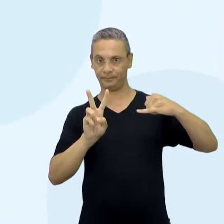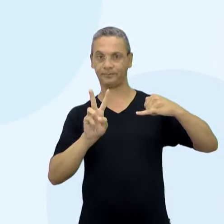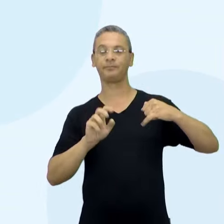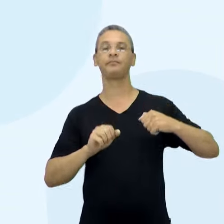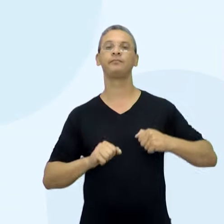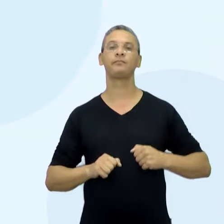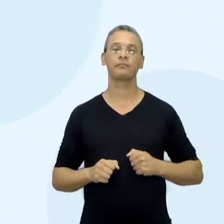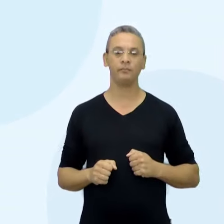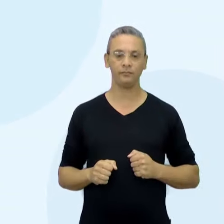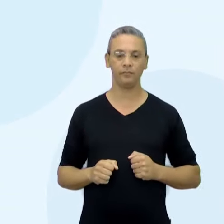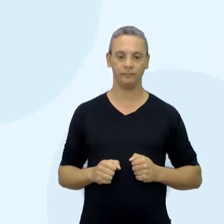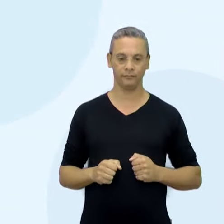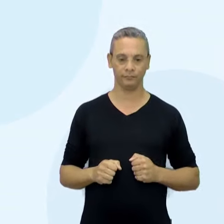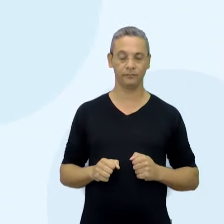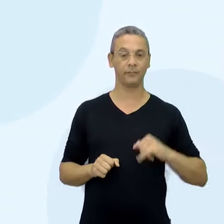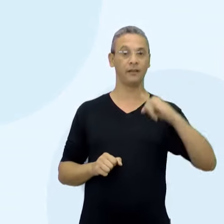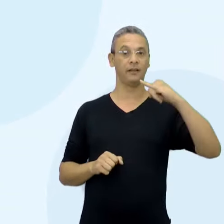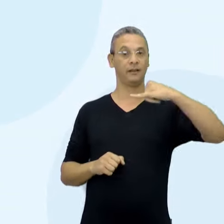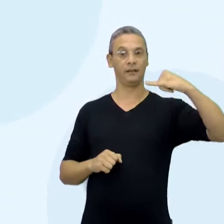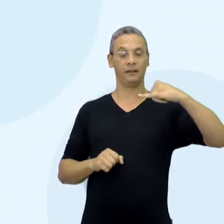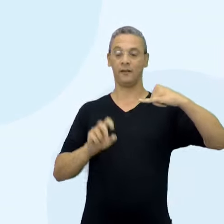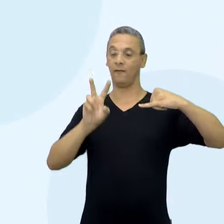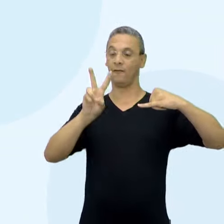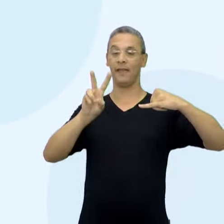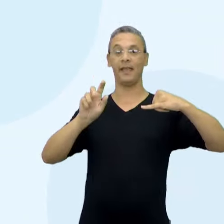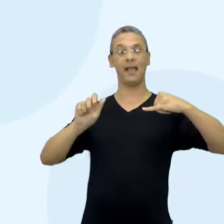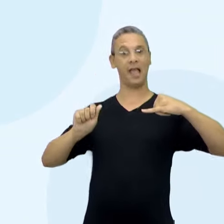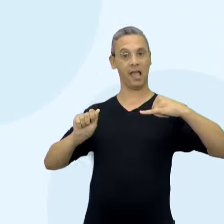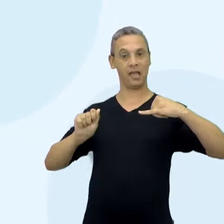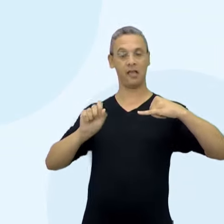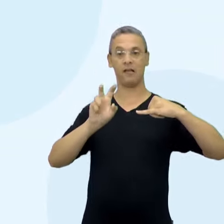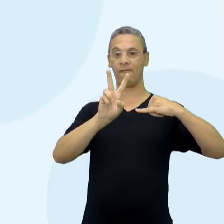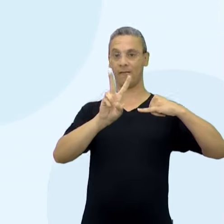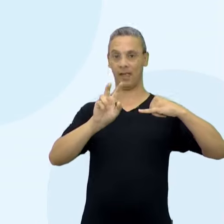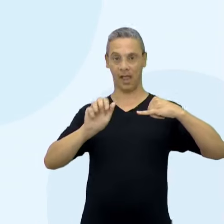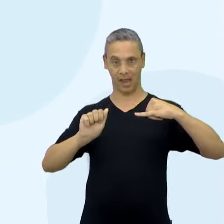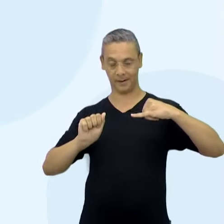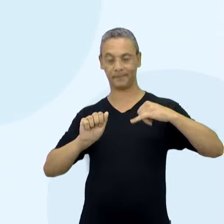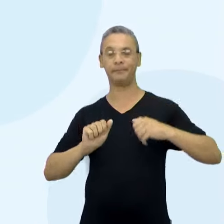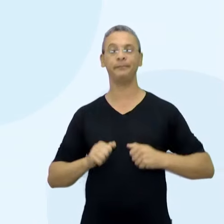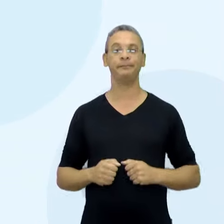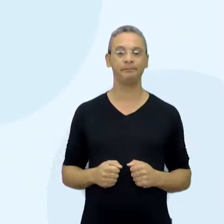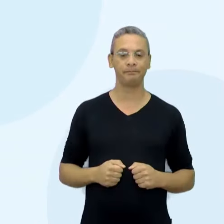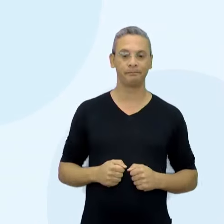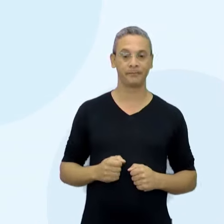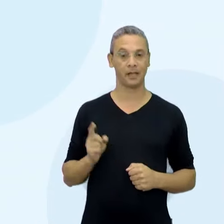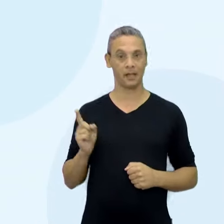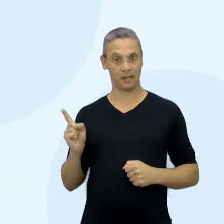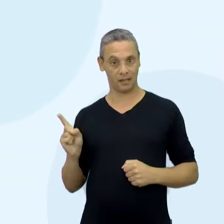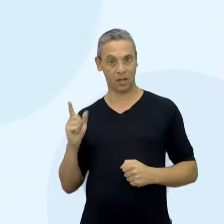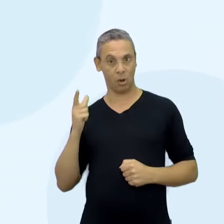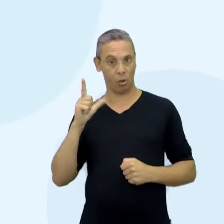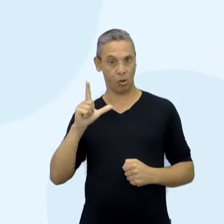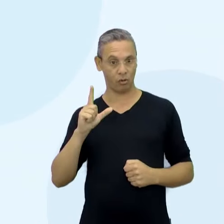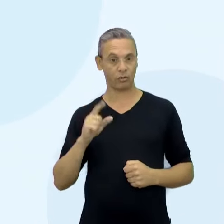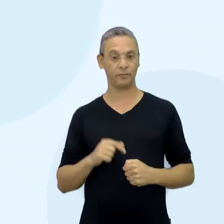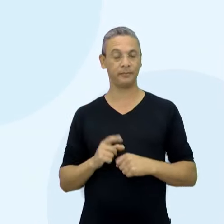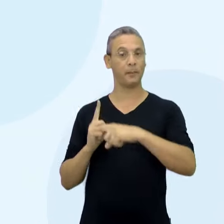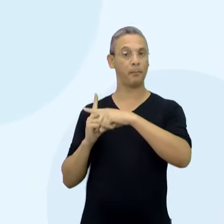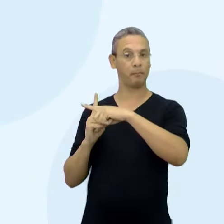negativo de VA, é só para a gente ter uma denominação aqui. E esse potencial